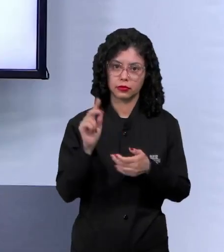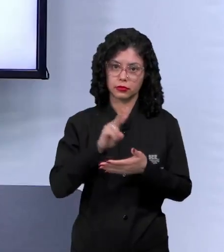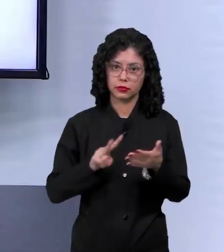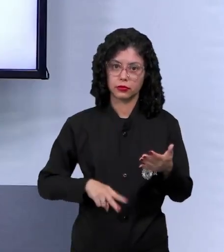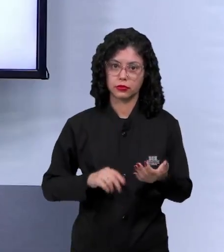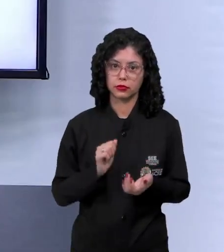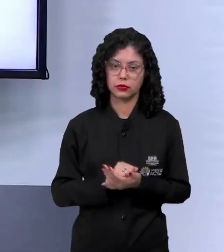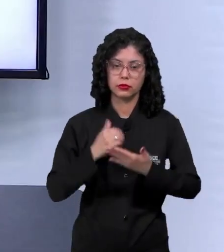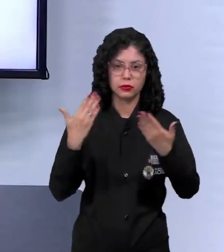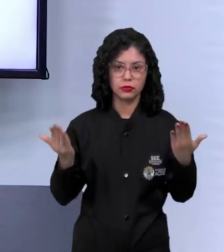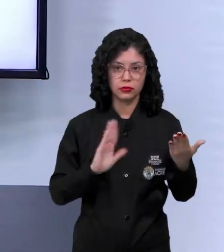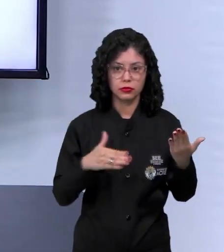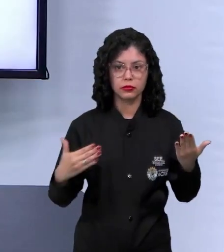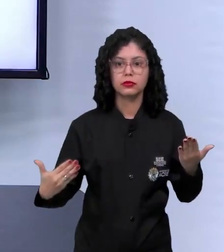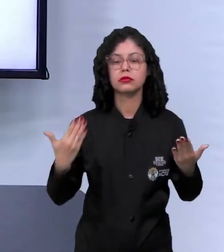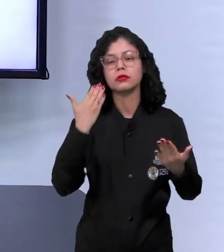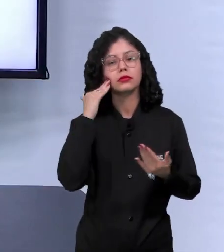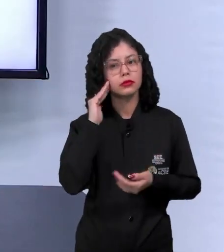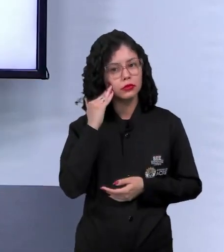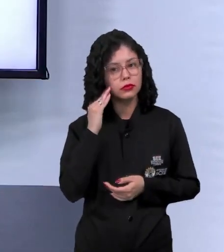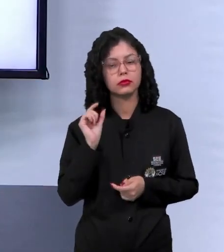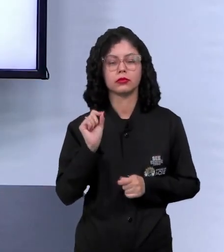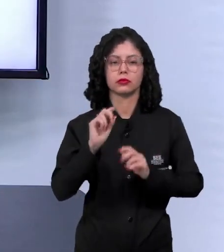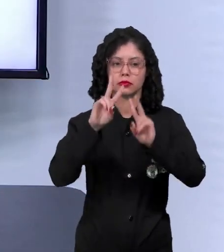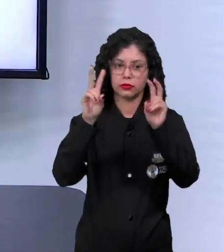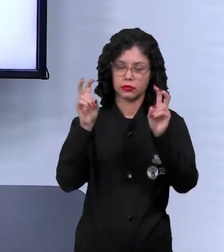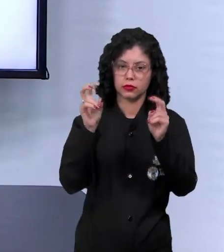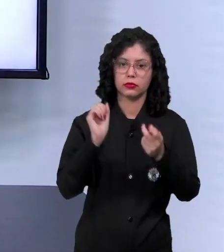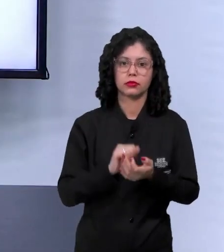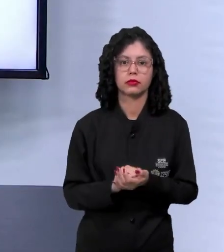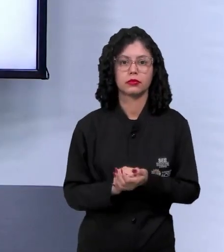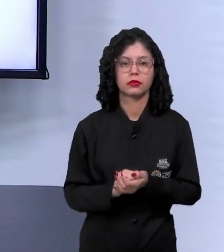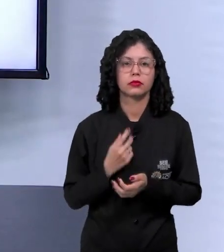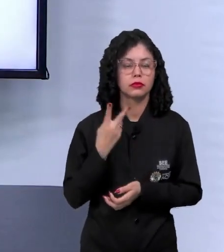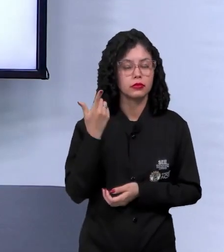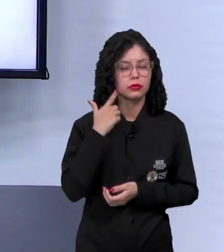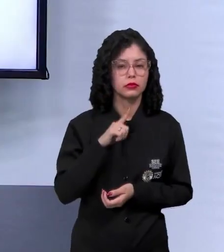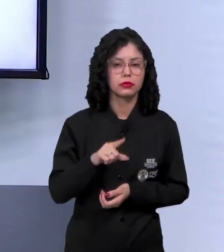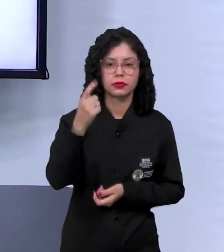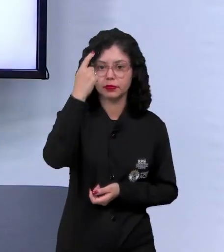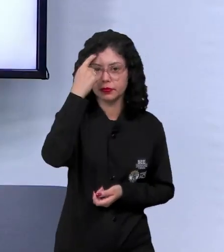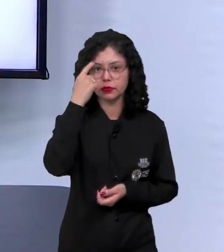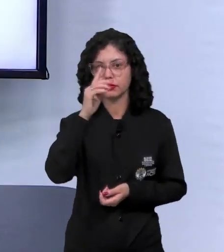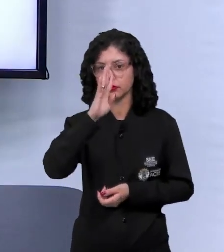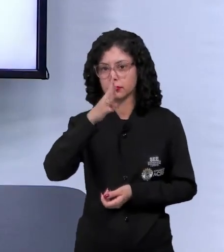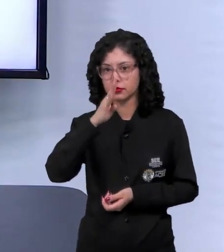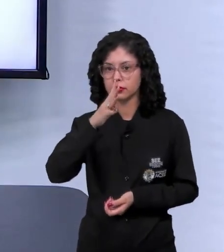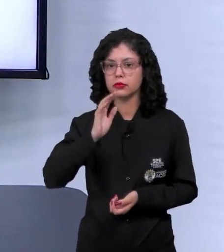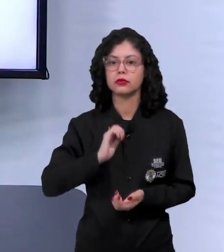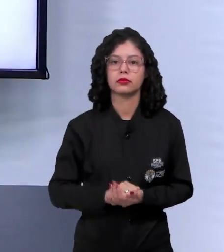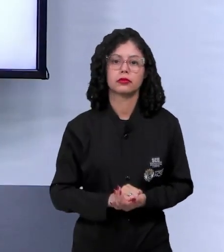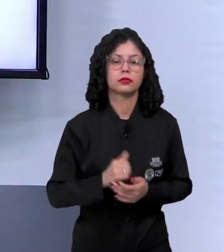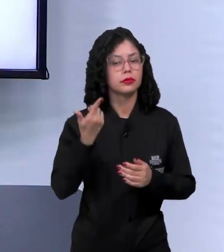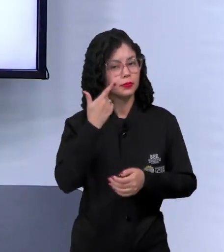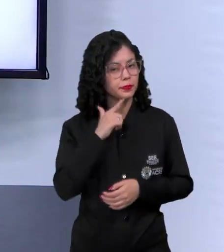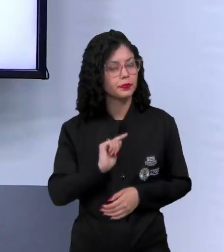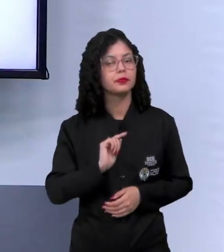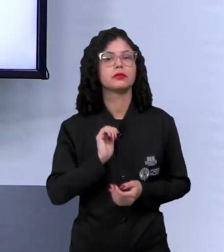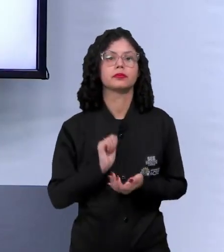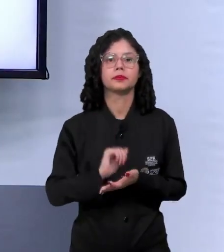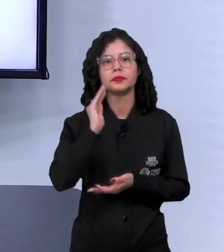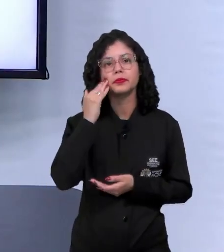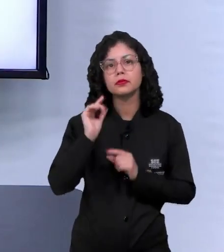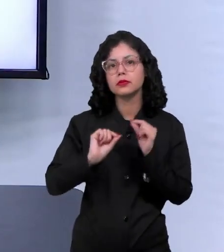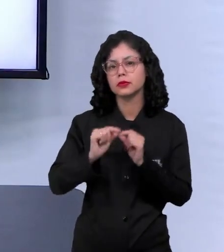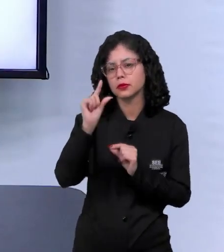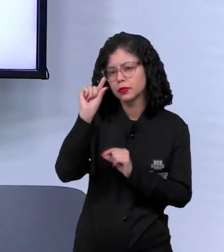leitura. Então, quando nós compreendemos esses assuntos, nós conseguimos desenvolver um pensamento crítico, nós conseguimos